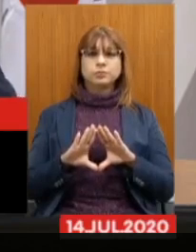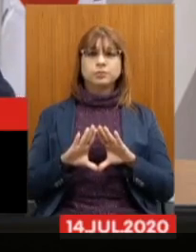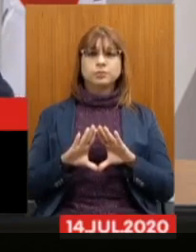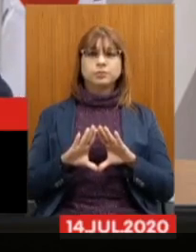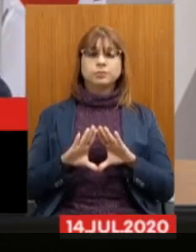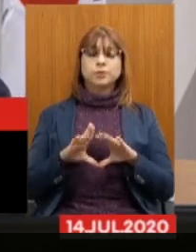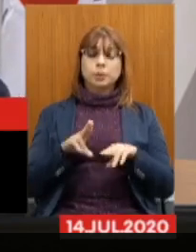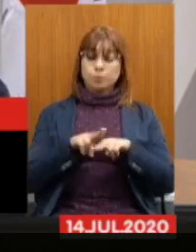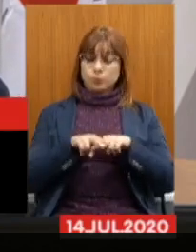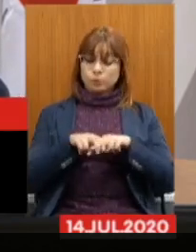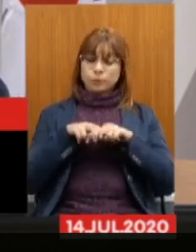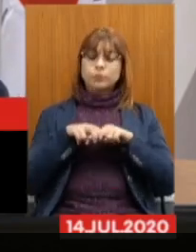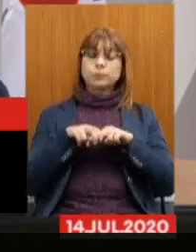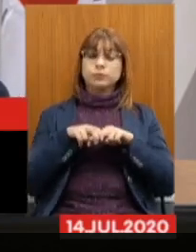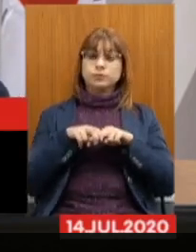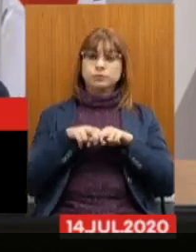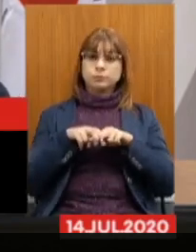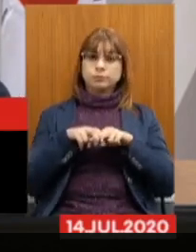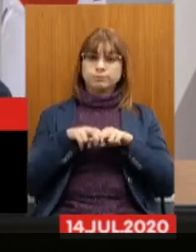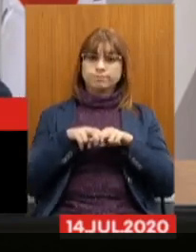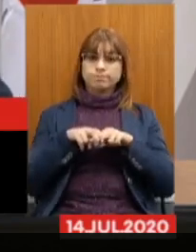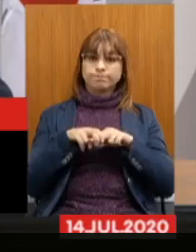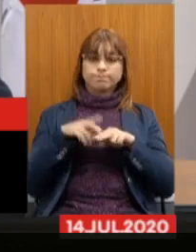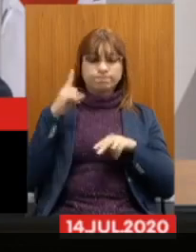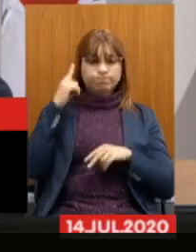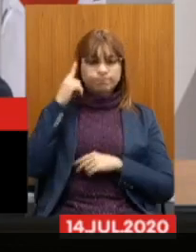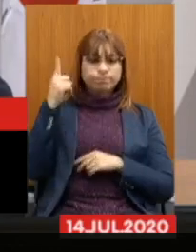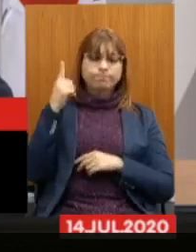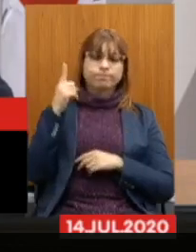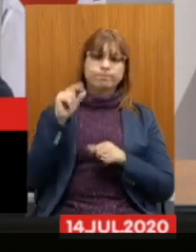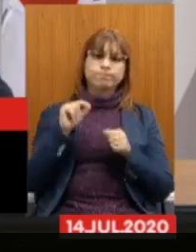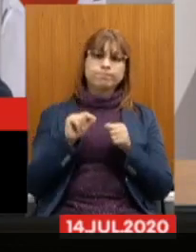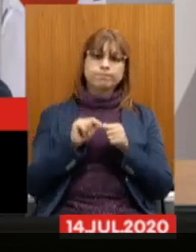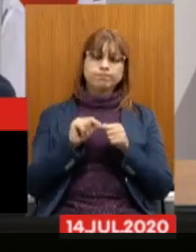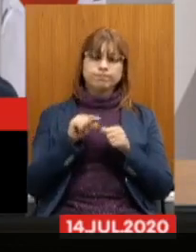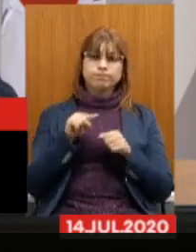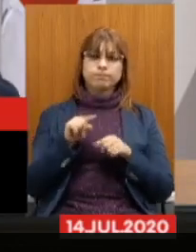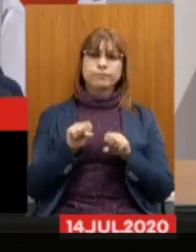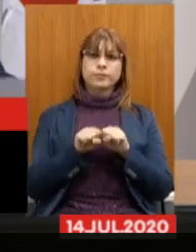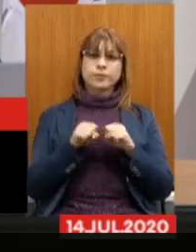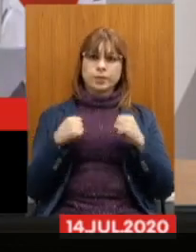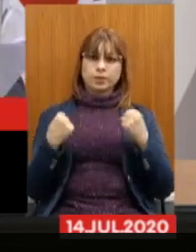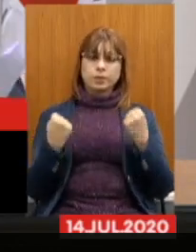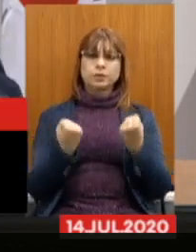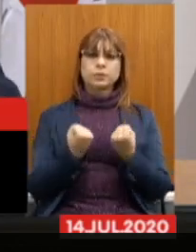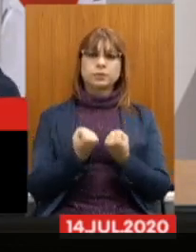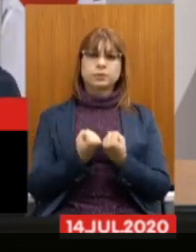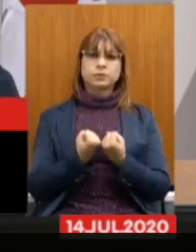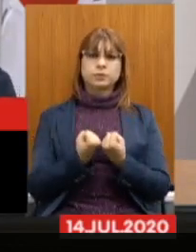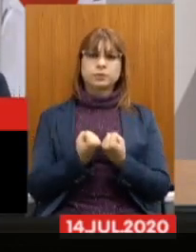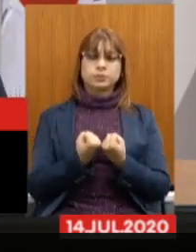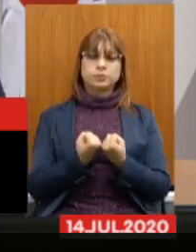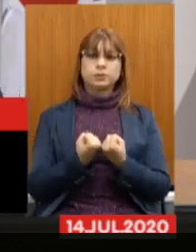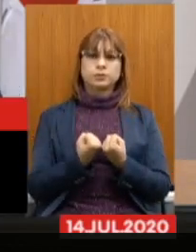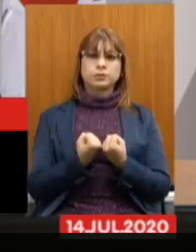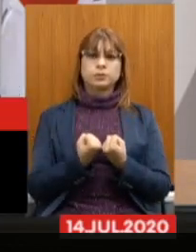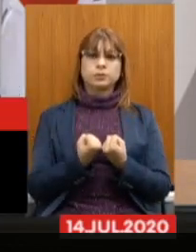pela iniciativa de promover esse seminário, onde teremos as palavras, mas, ao mesmo